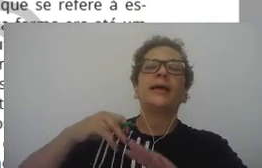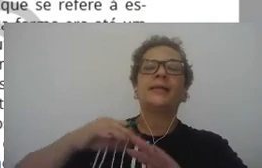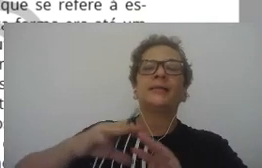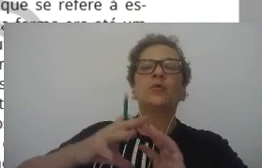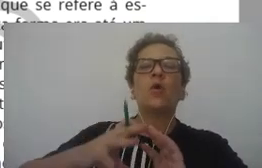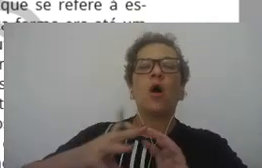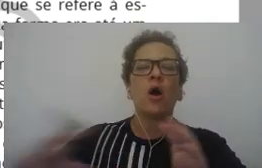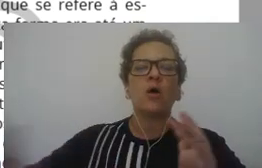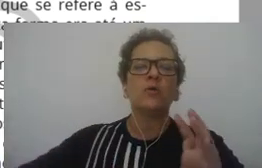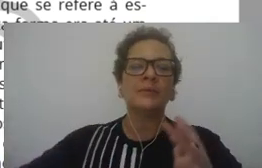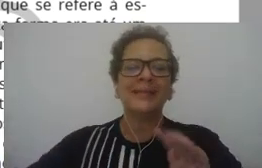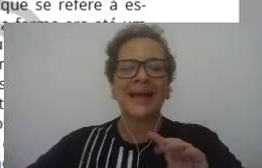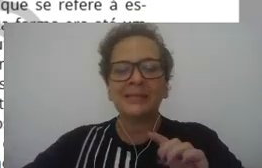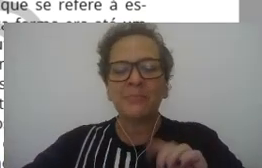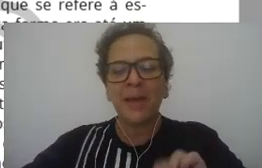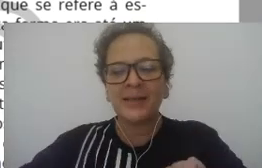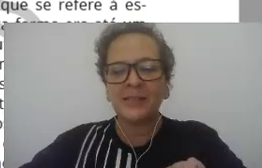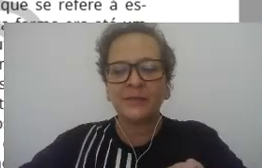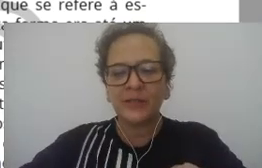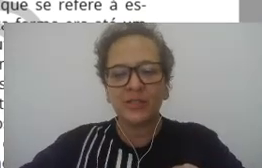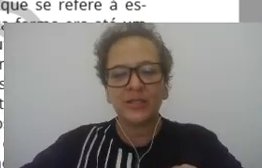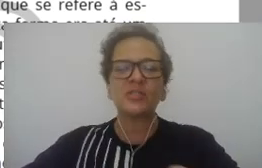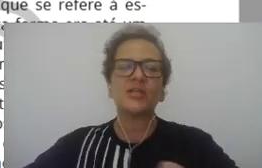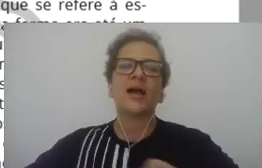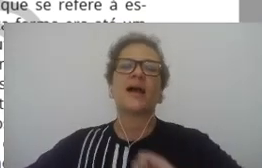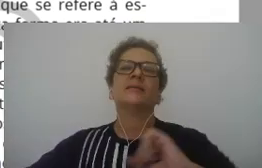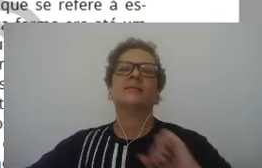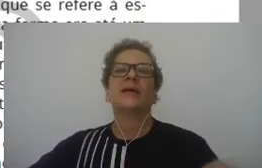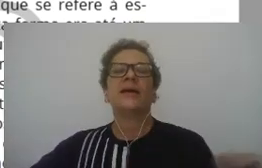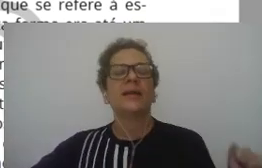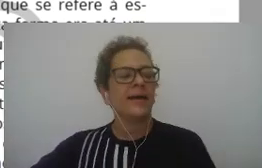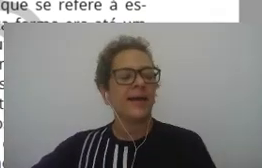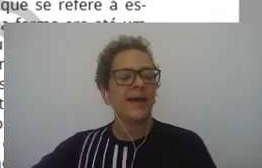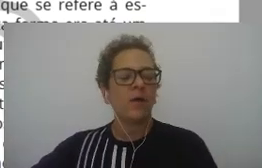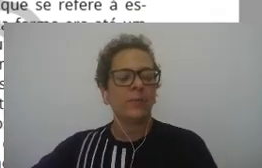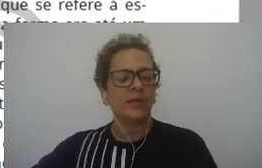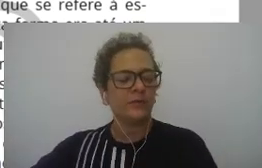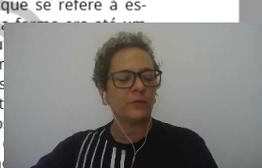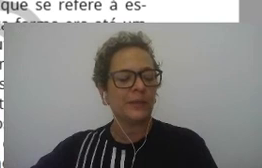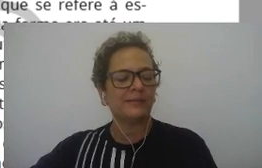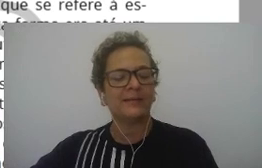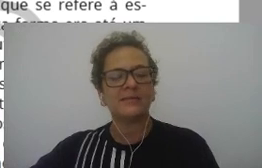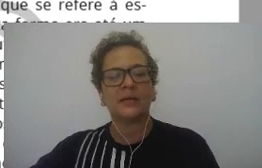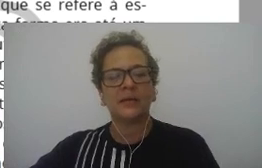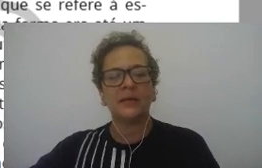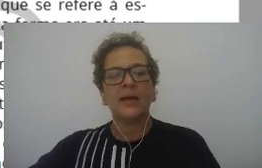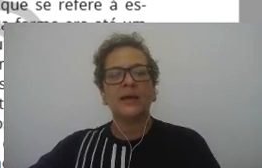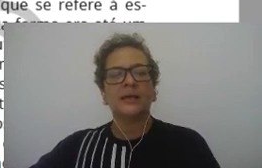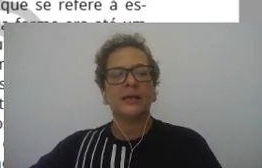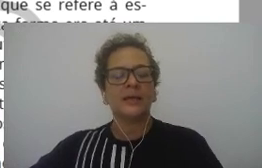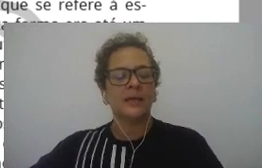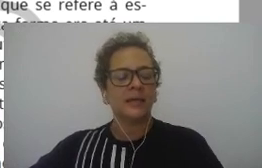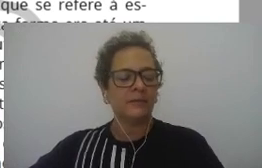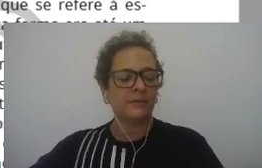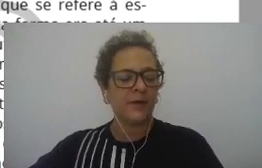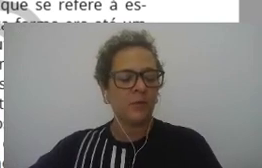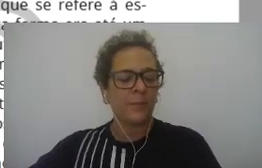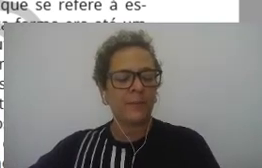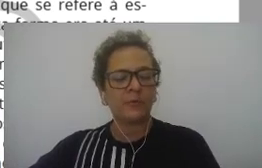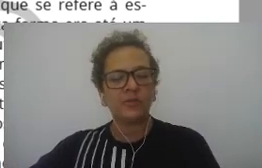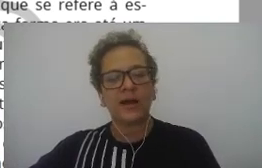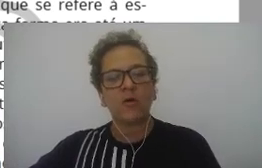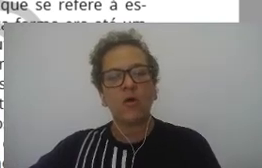É no hall das mais festejadas nela é realmente for uma tendência aqui que